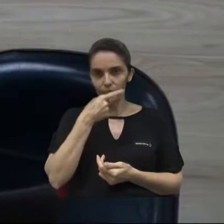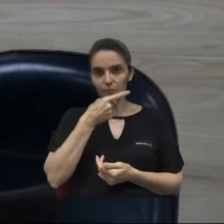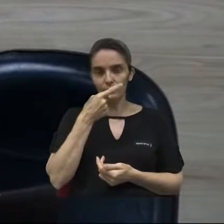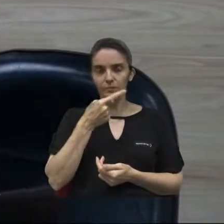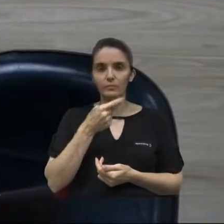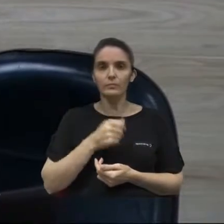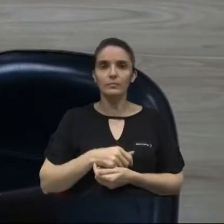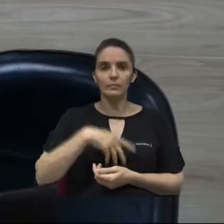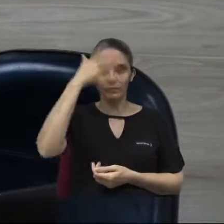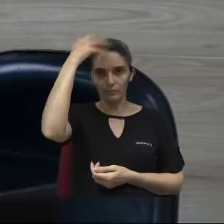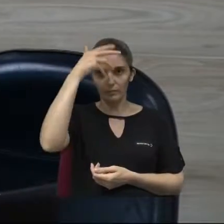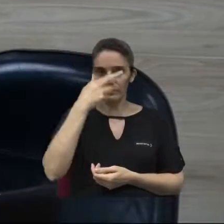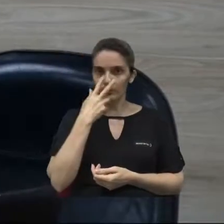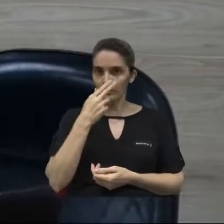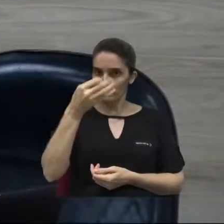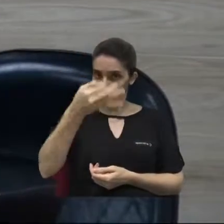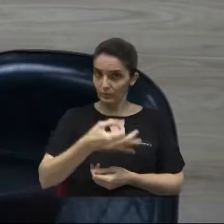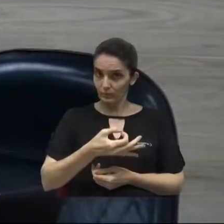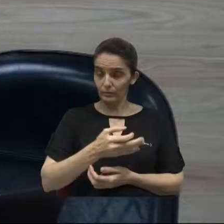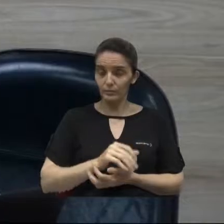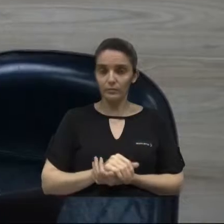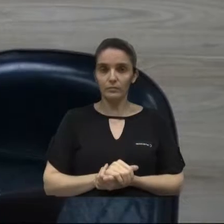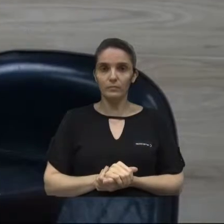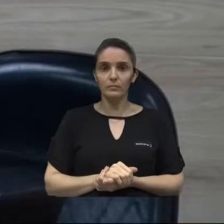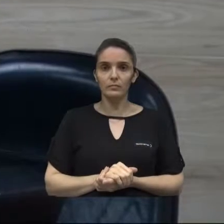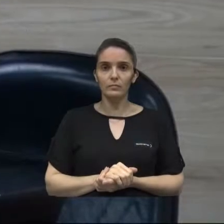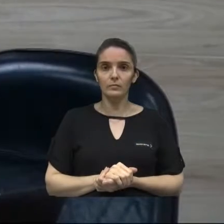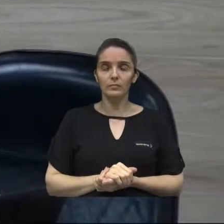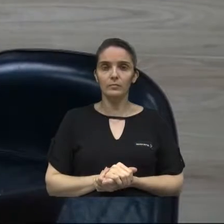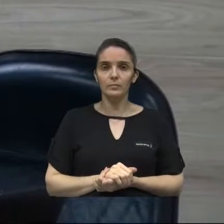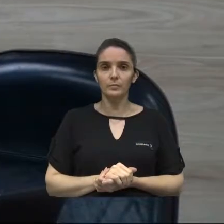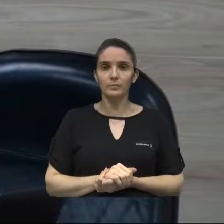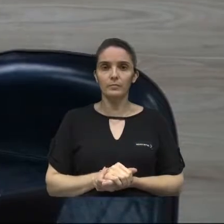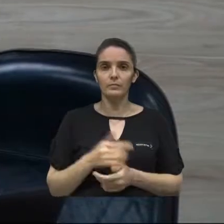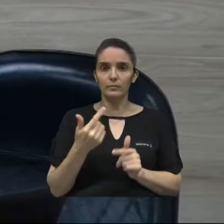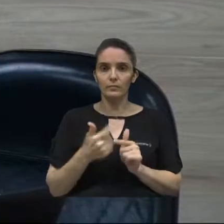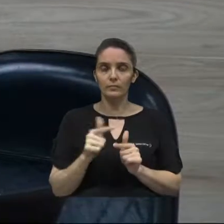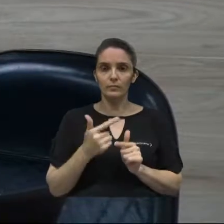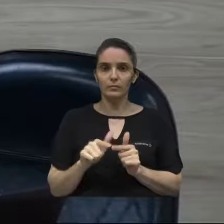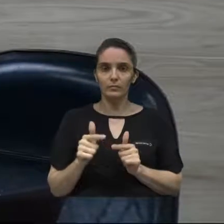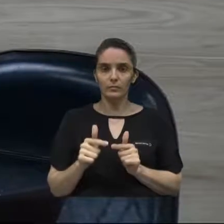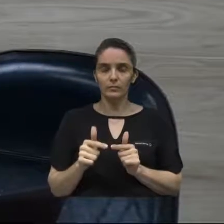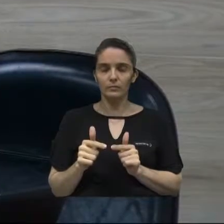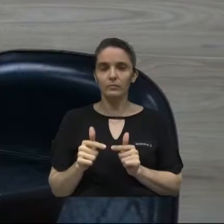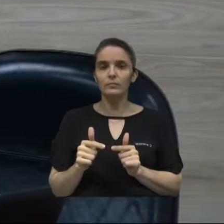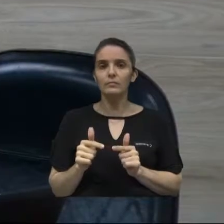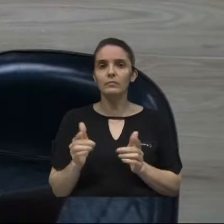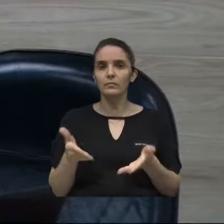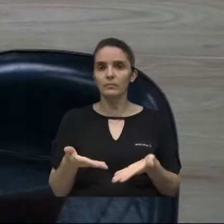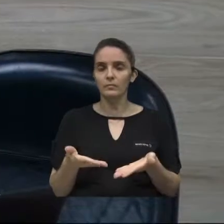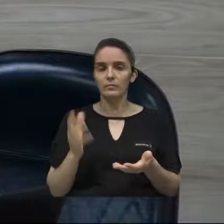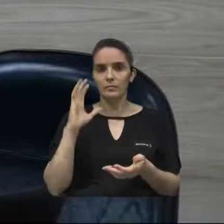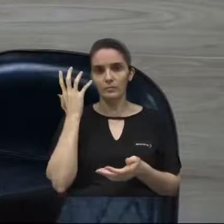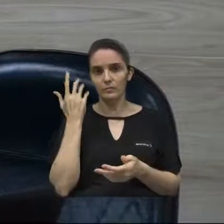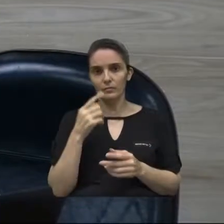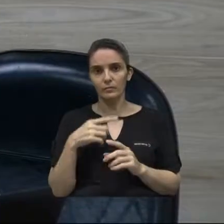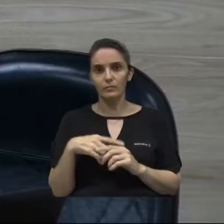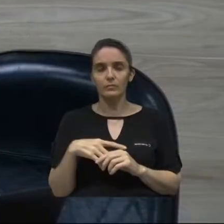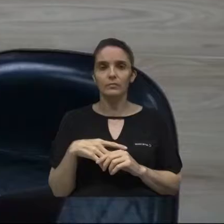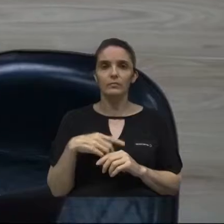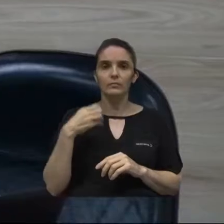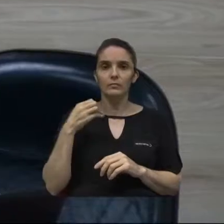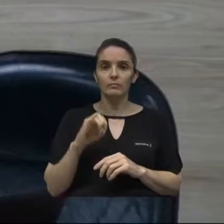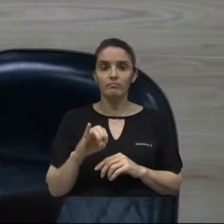acho extremamente pertinente. Temos um sério problema nos dias atuais, quando reclamamos